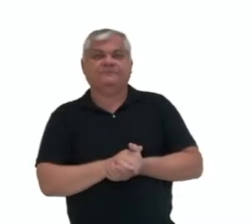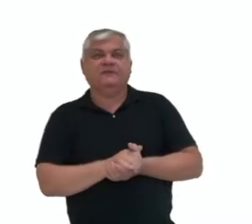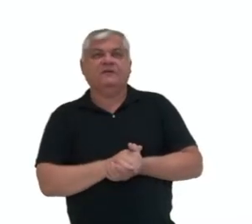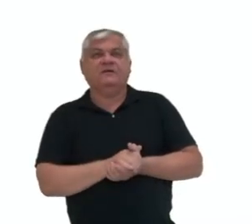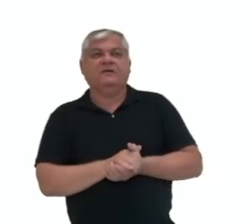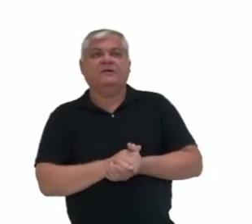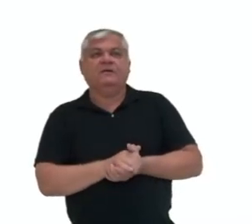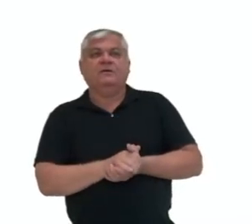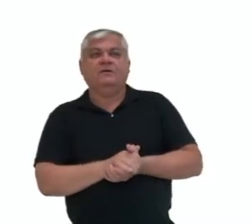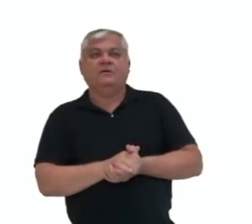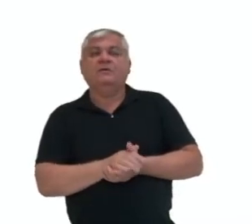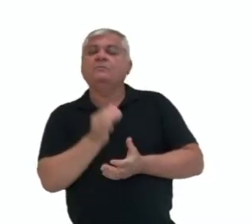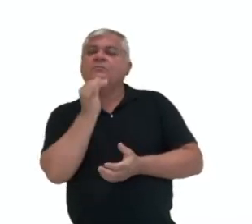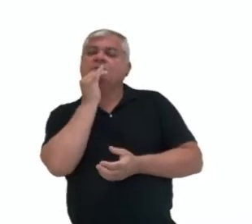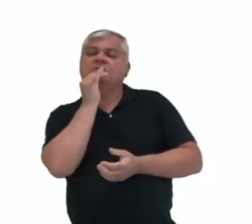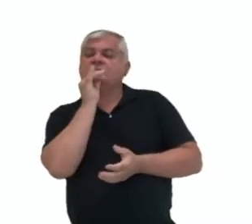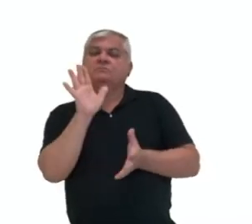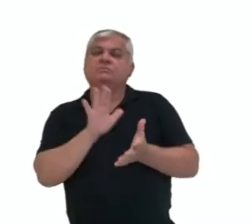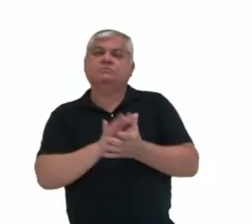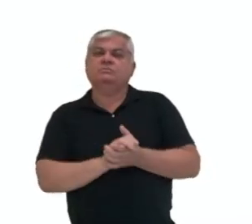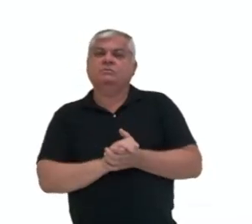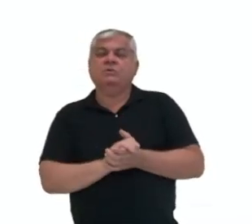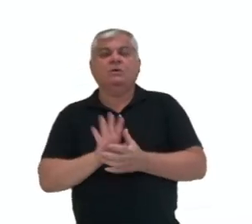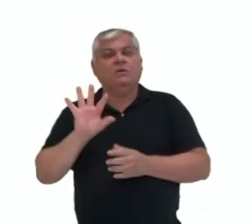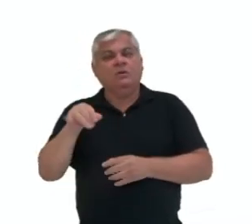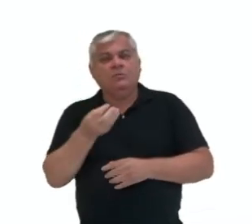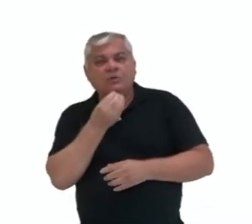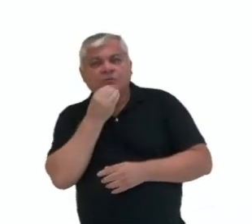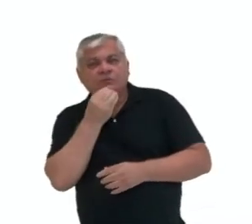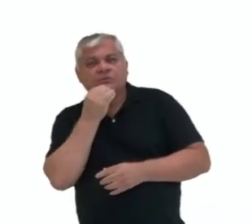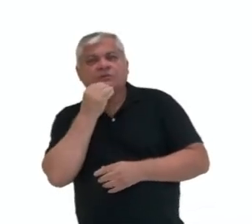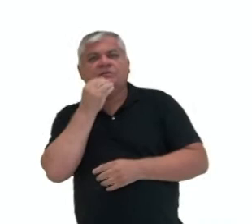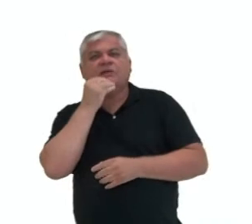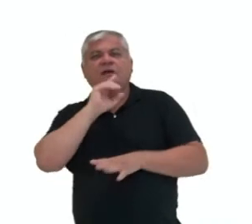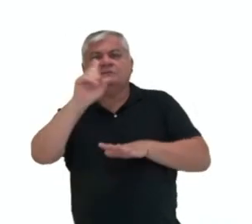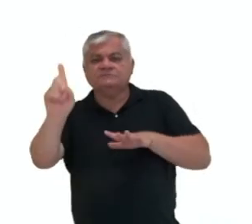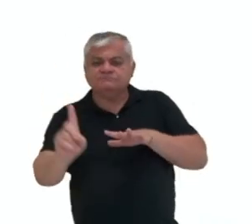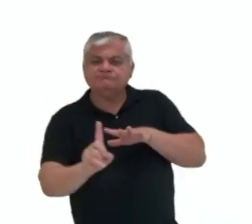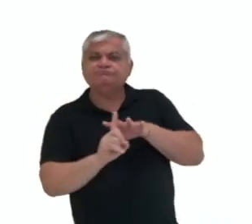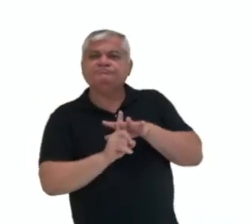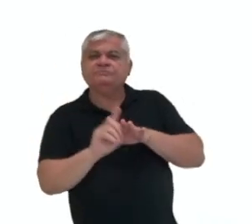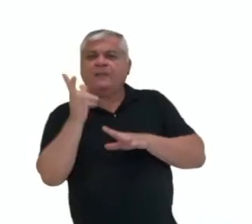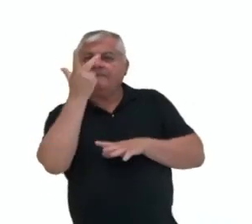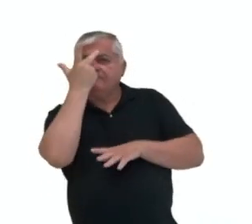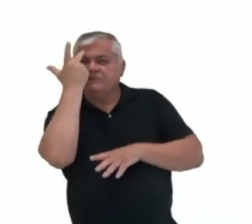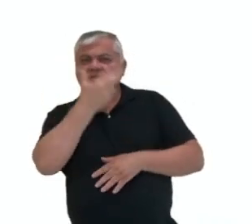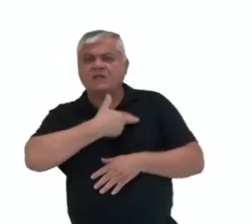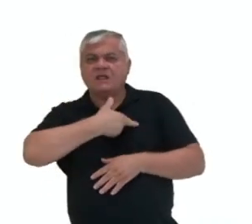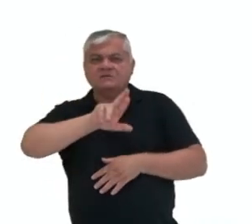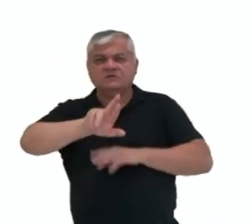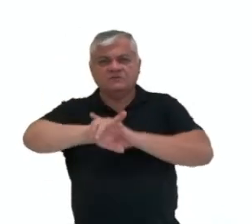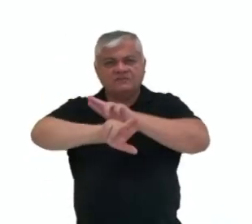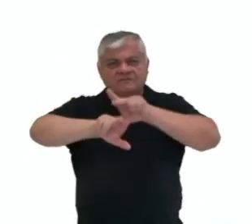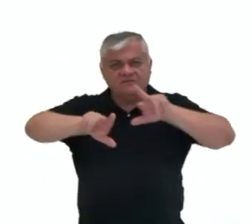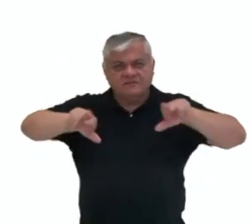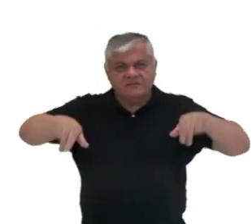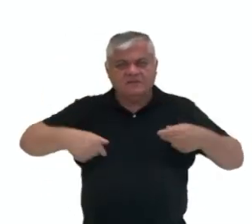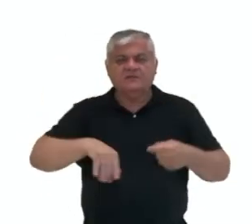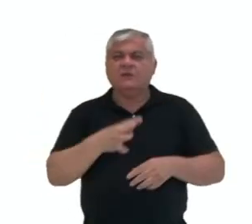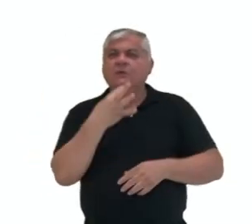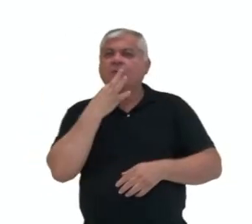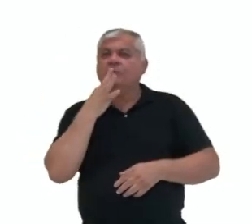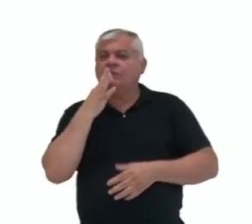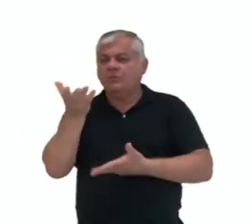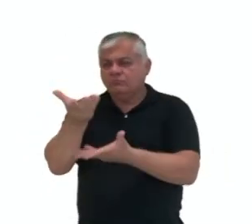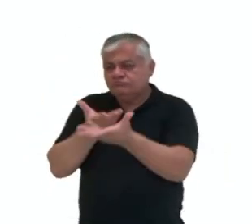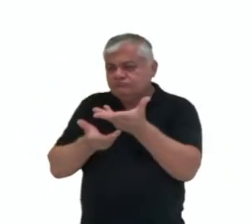olha só. Como, por exemplo, oportunidades de integração de pessoas de religiões diferentes para que uma conheça